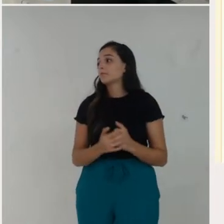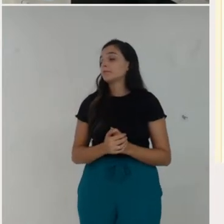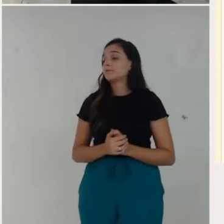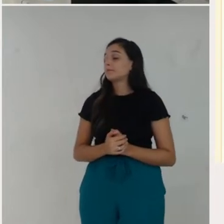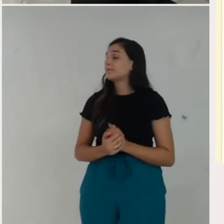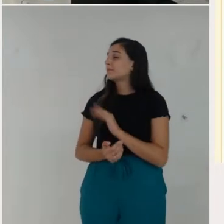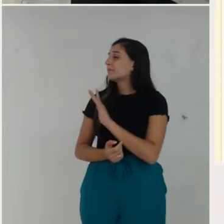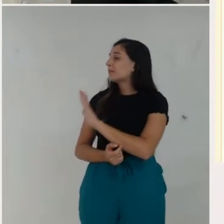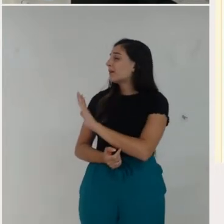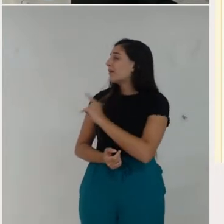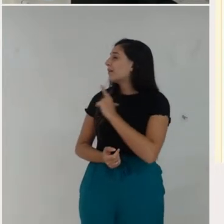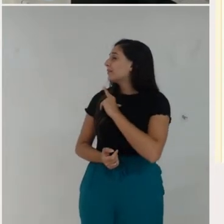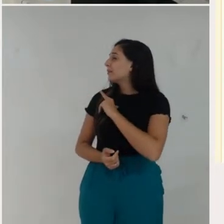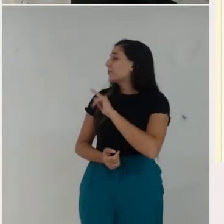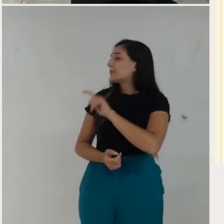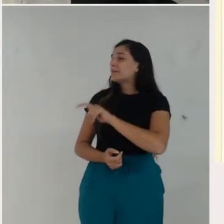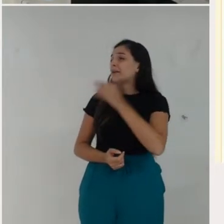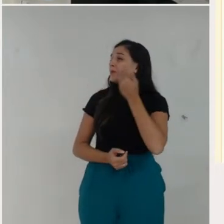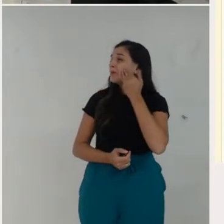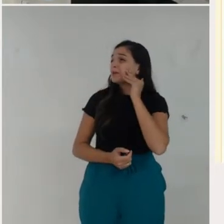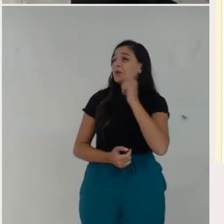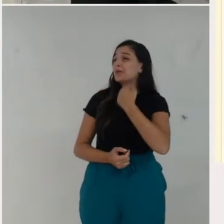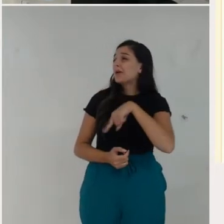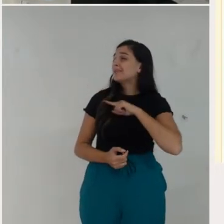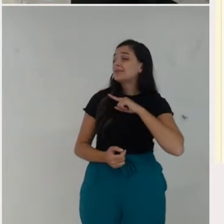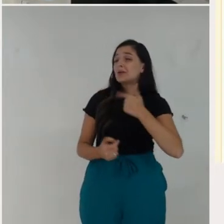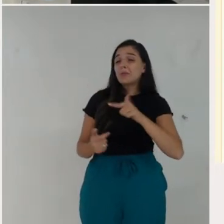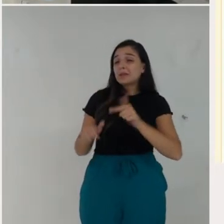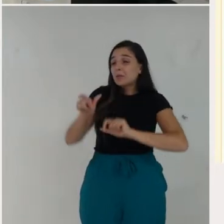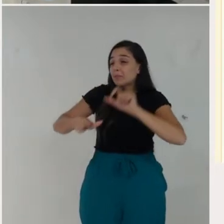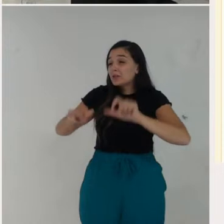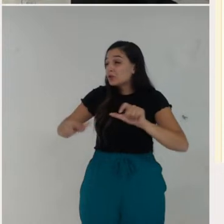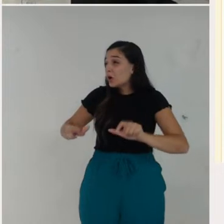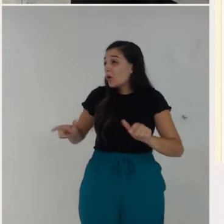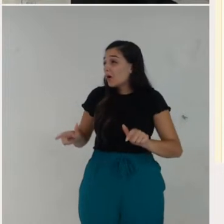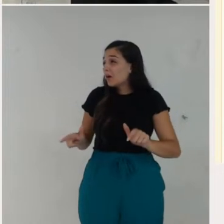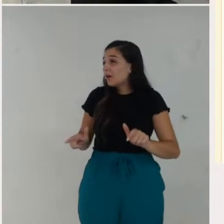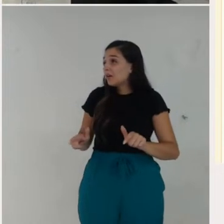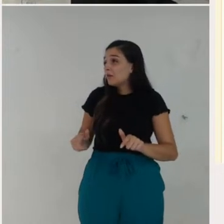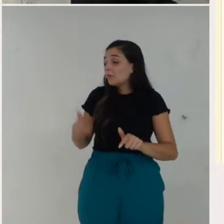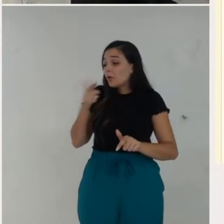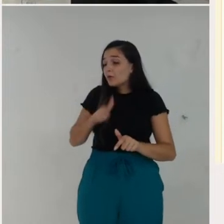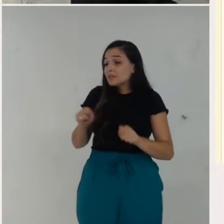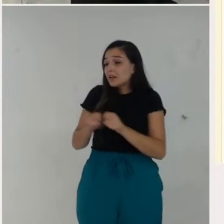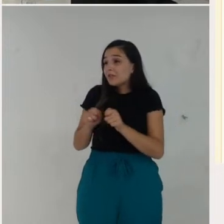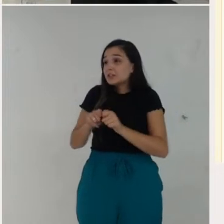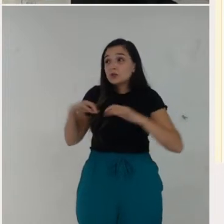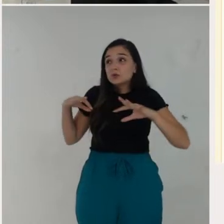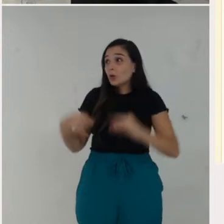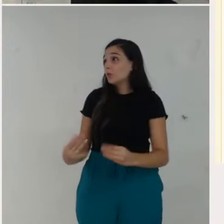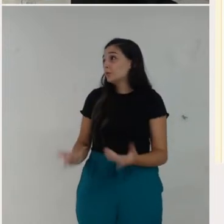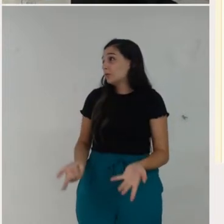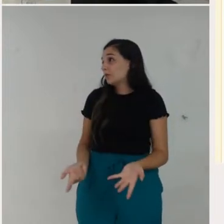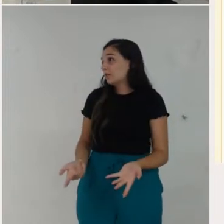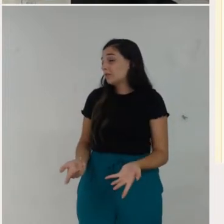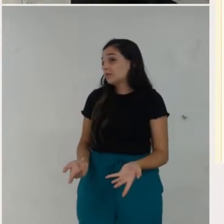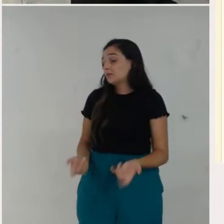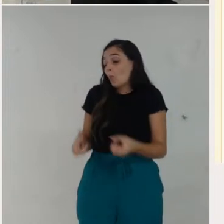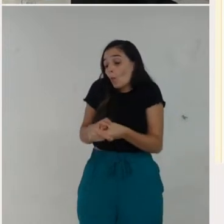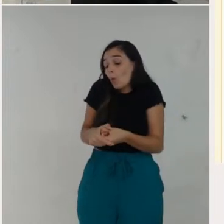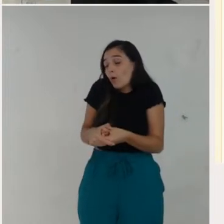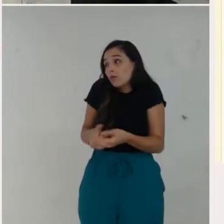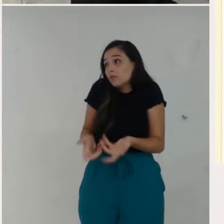que nós não temos pessoas suficientes para fazer tudo aquilo que a gente gostaria de fazer.